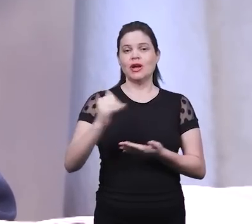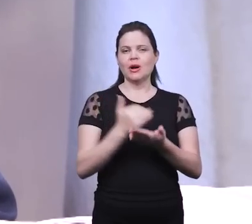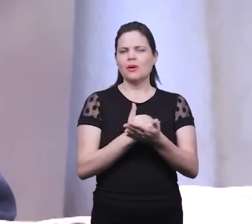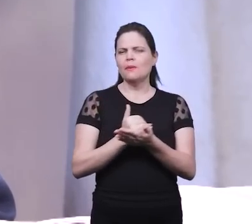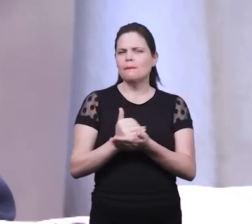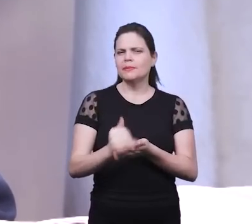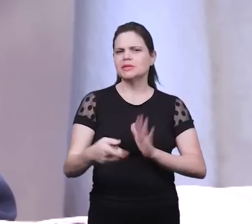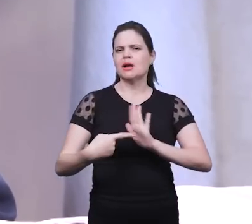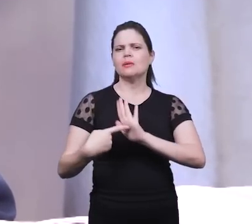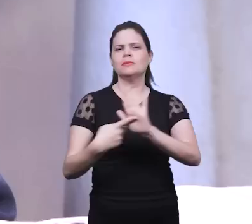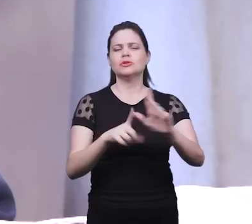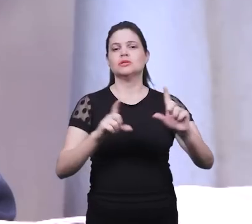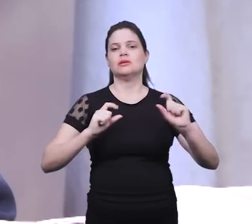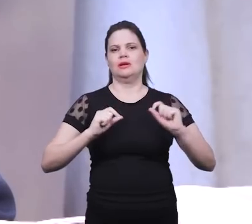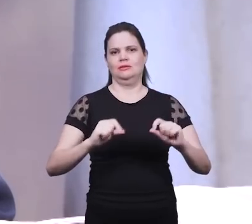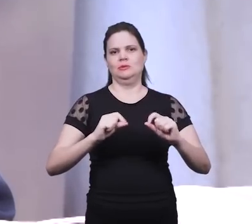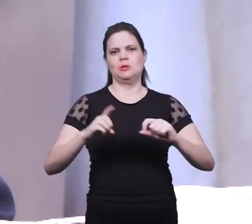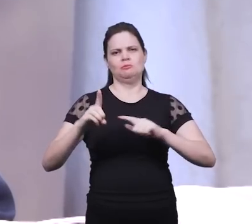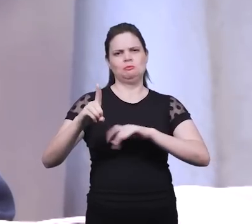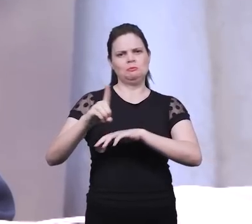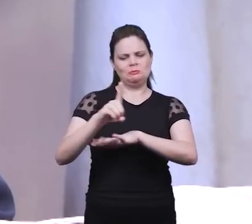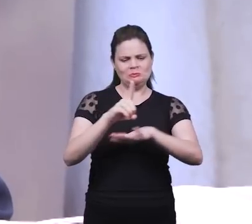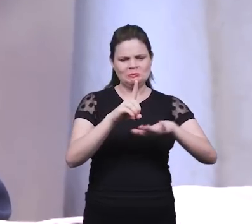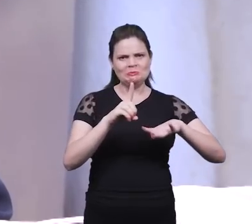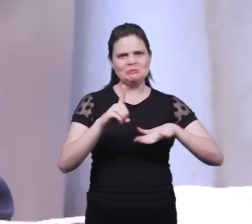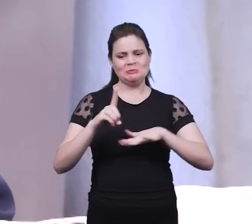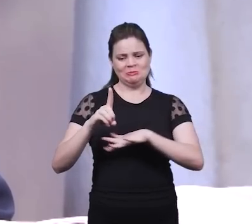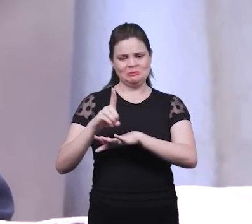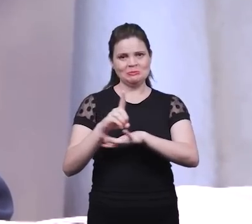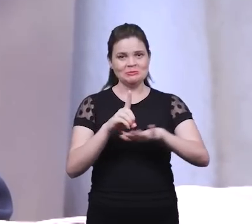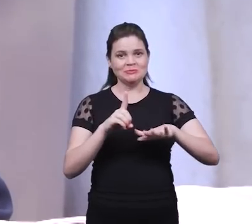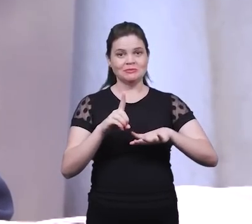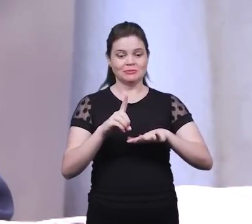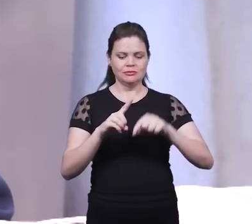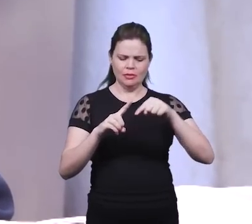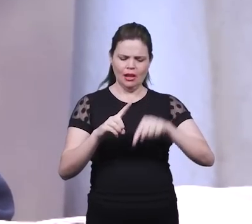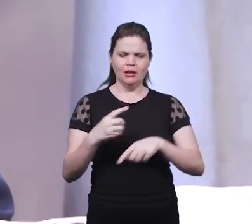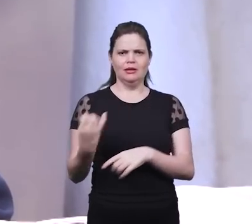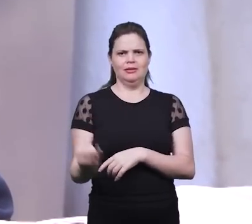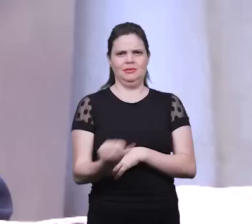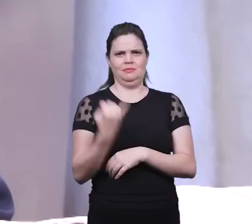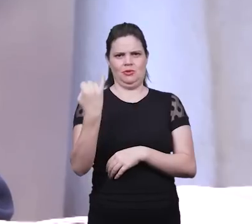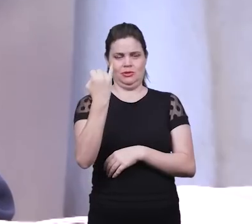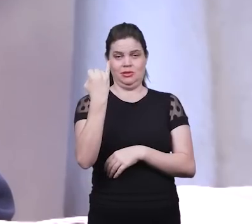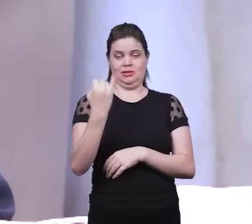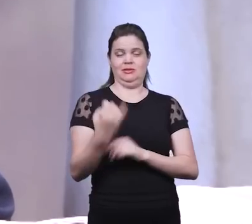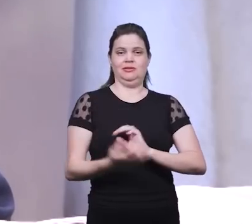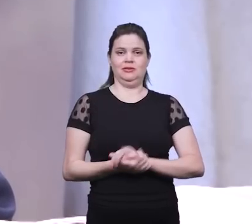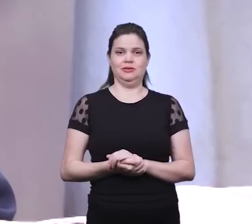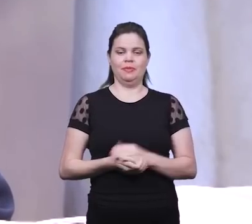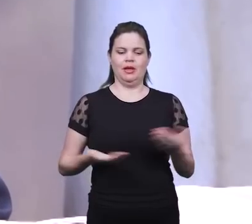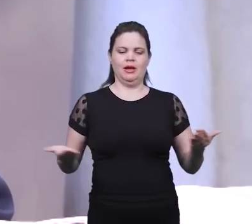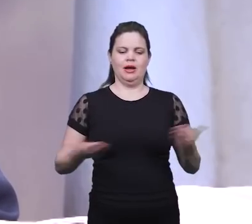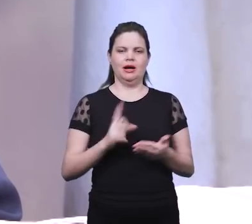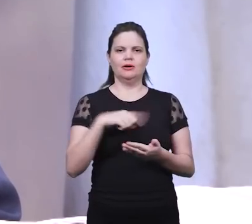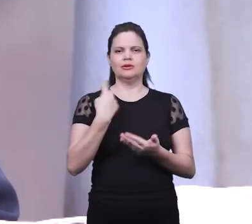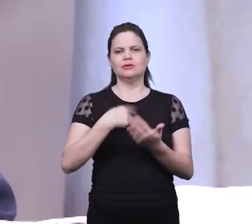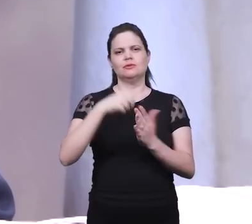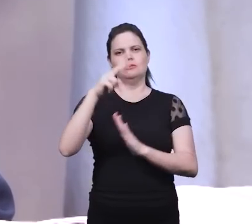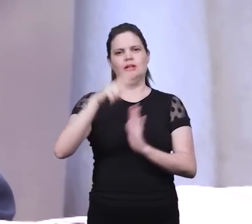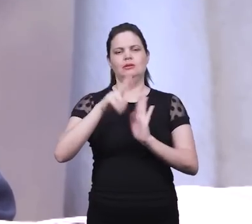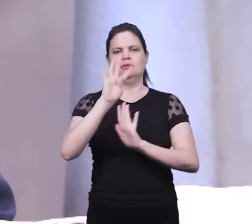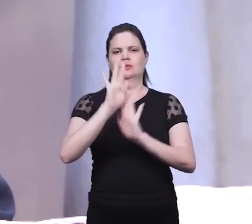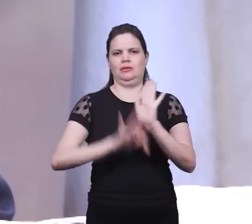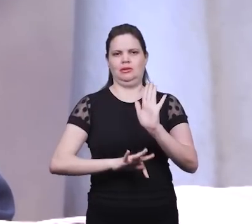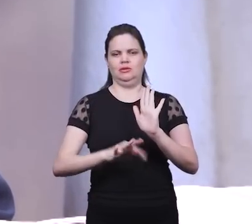tanque de Betesda, né? É um tanque que é muito importante e para iniciar, nós vamos ler um texto da Palavra